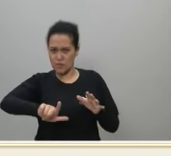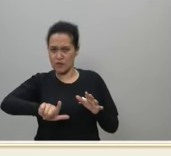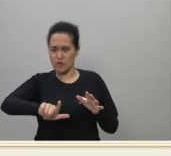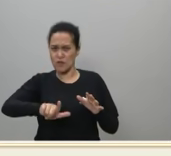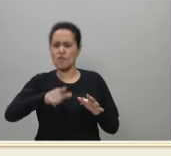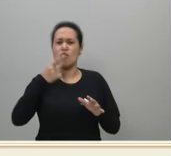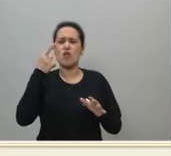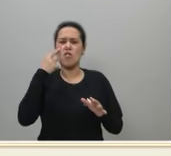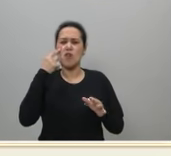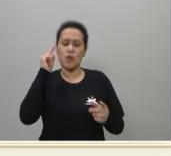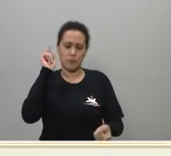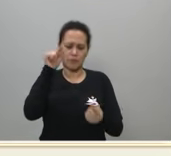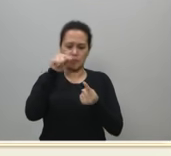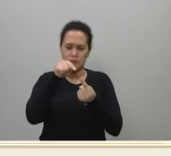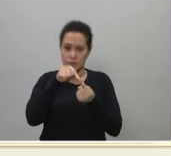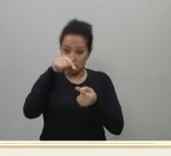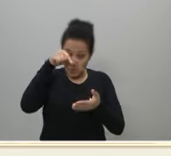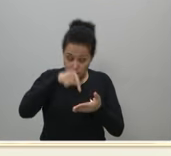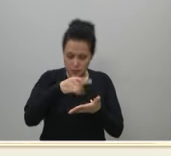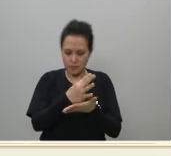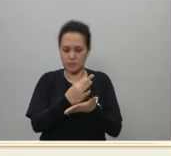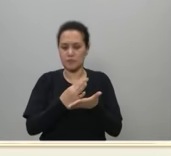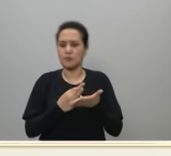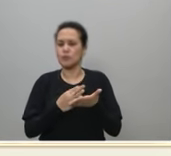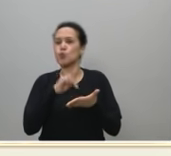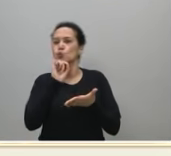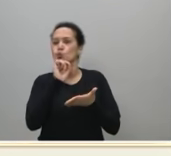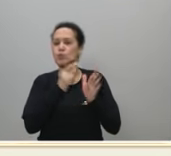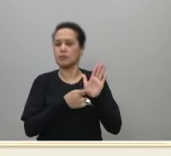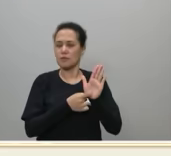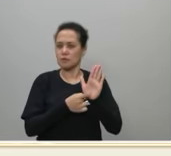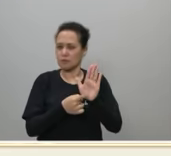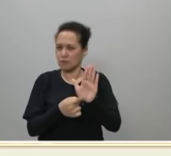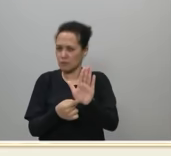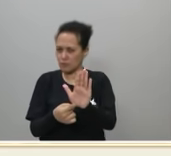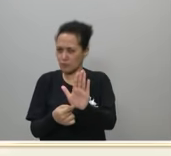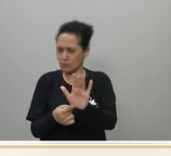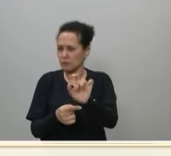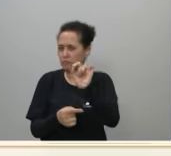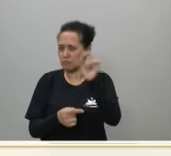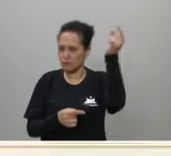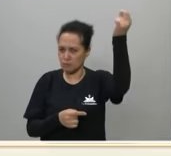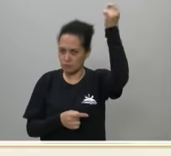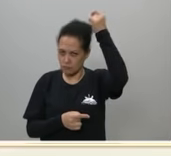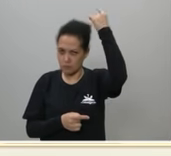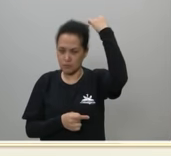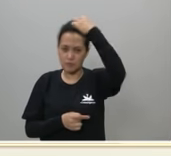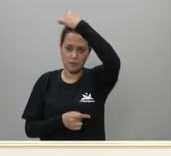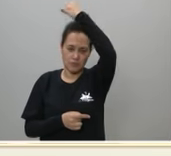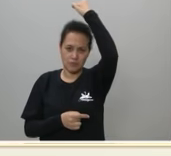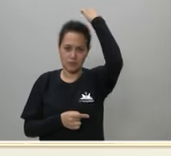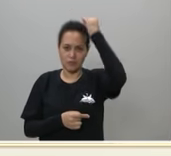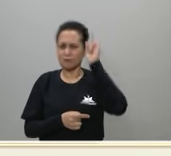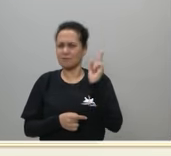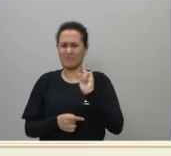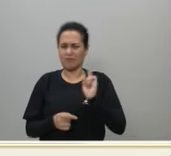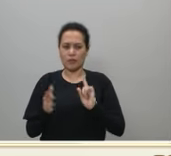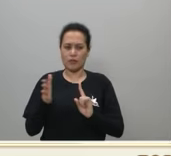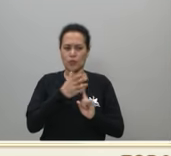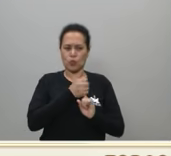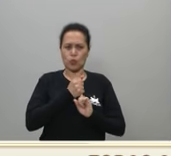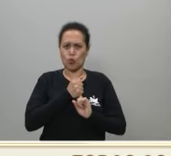o objetivo desse texto é mostrar o quê? Que o Espírito Santo ninguém domina.